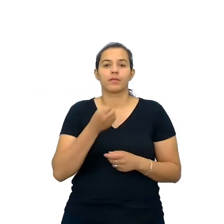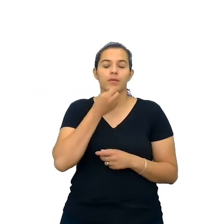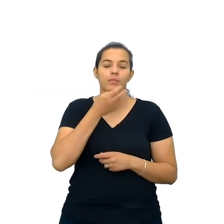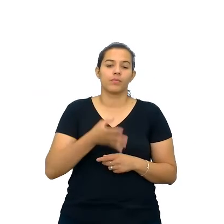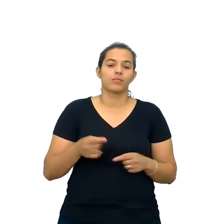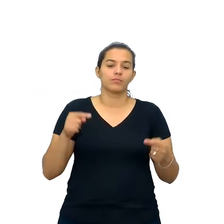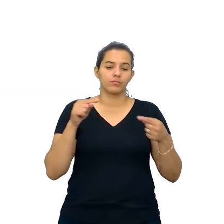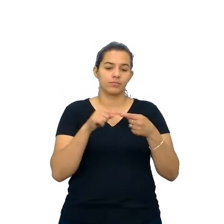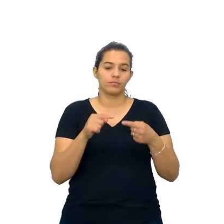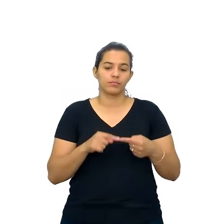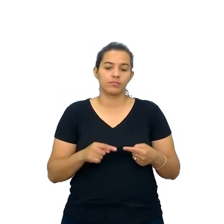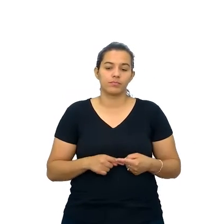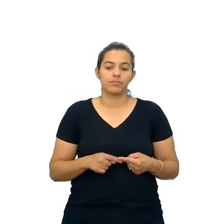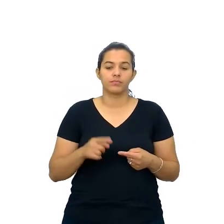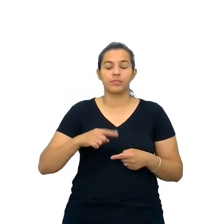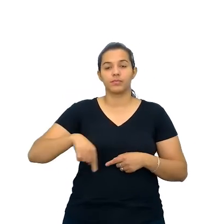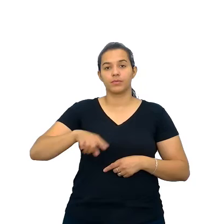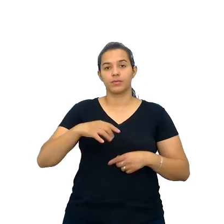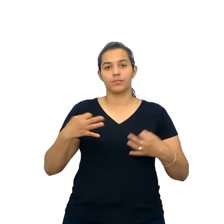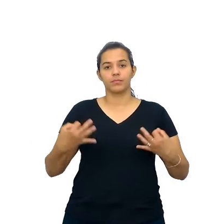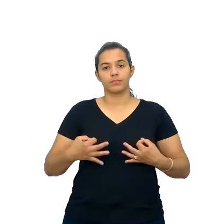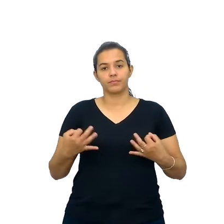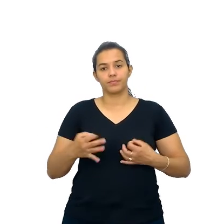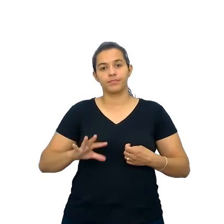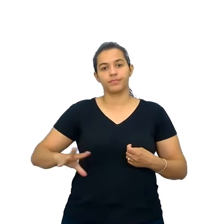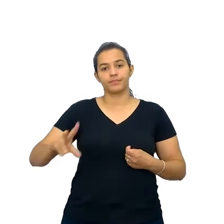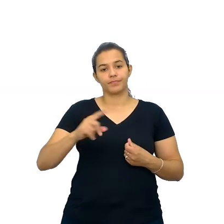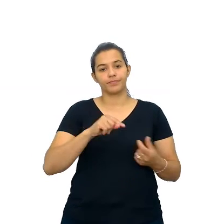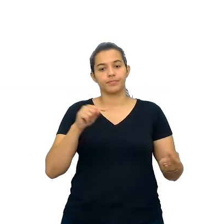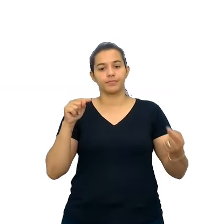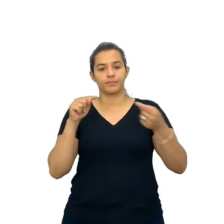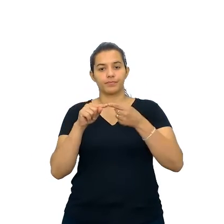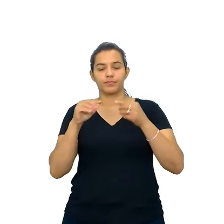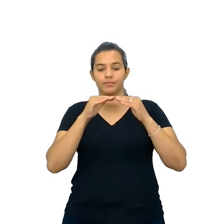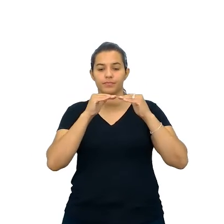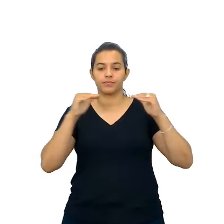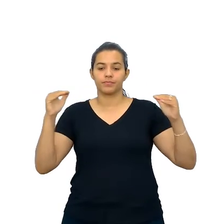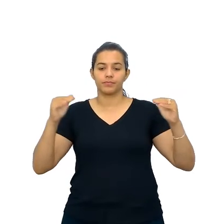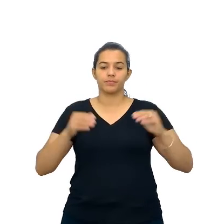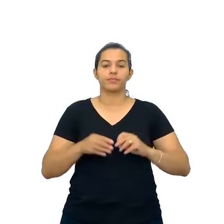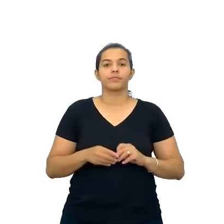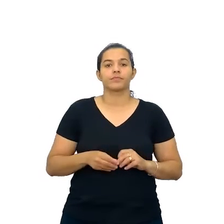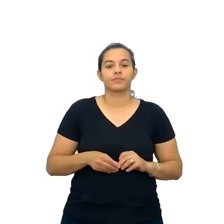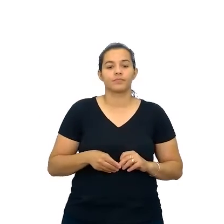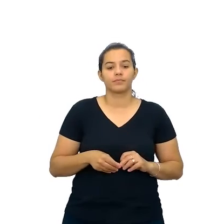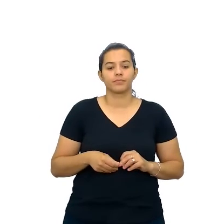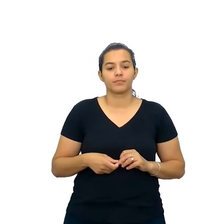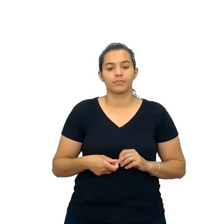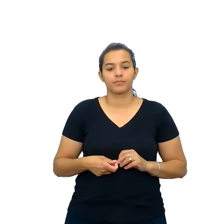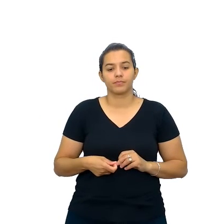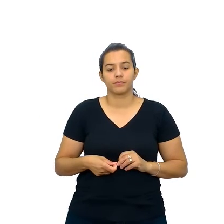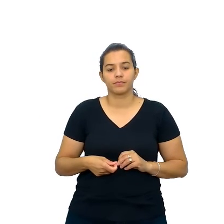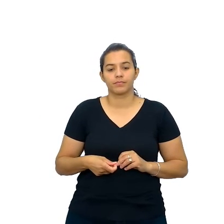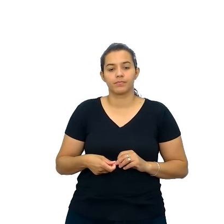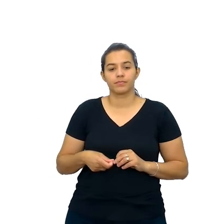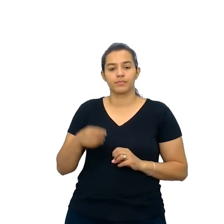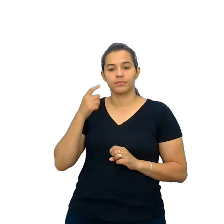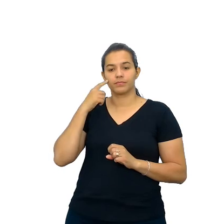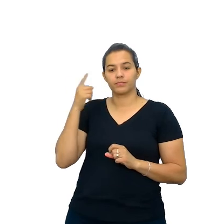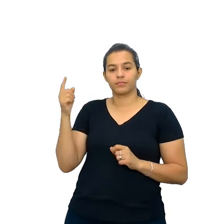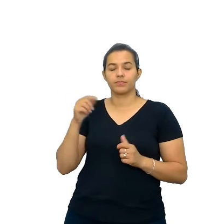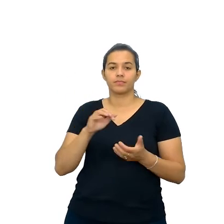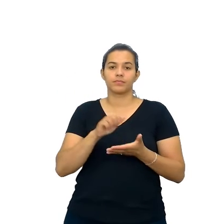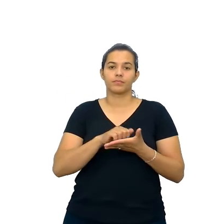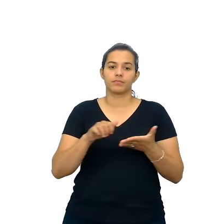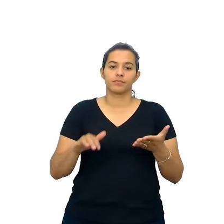o paralelismo e a perpendicularidade entre as retas, né? Então vamos lá para a atividade, né? Ele faz